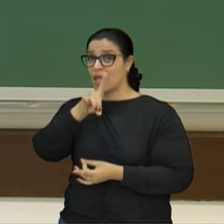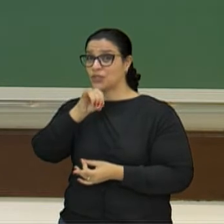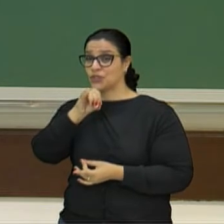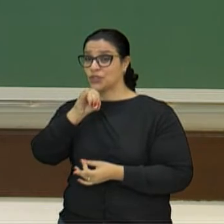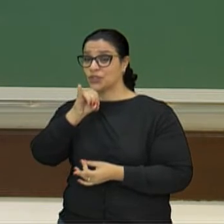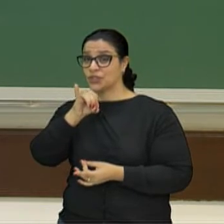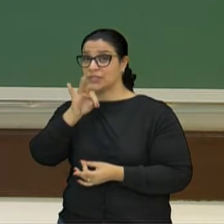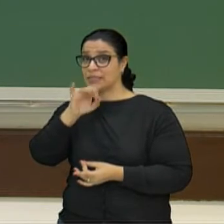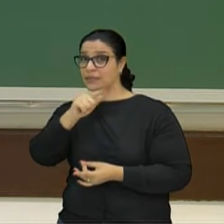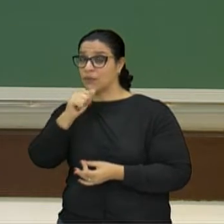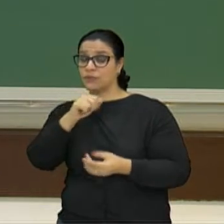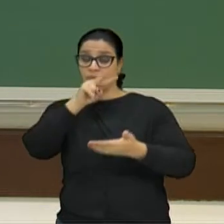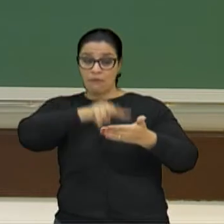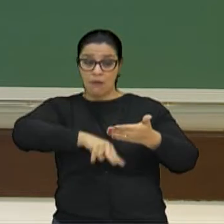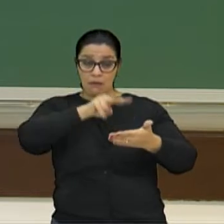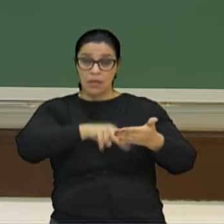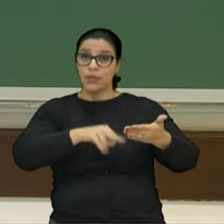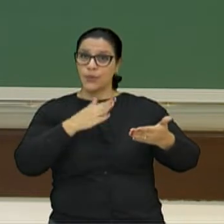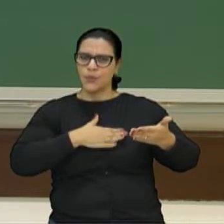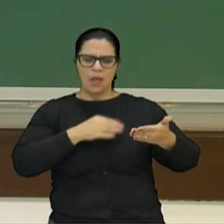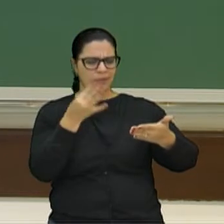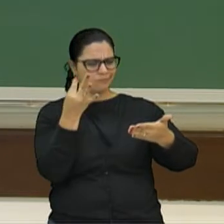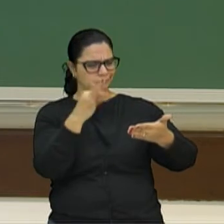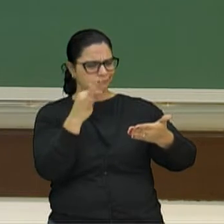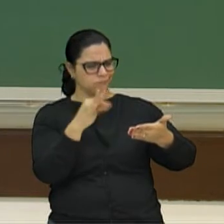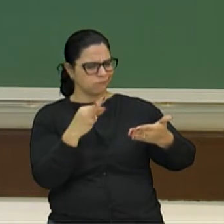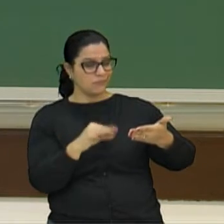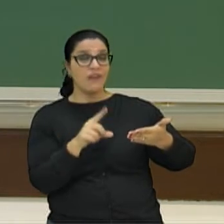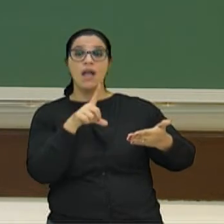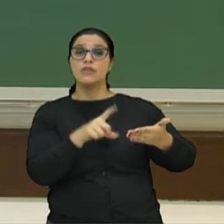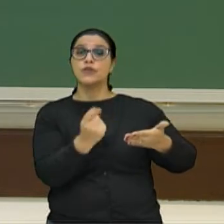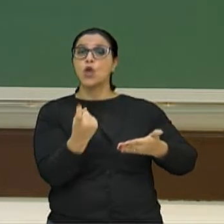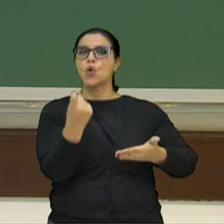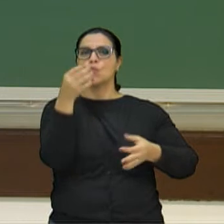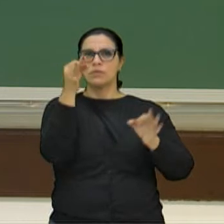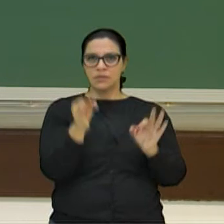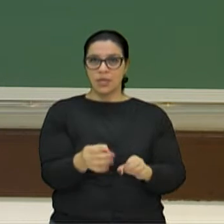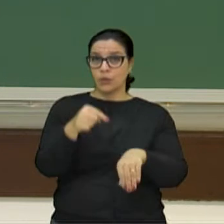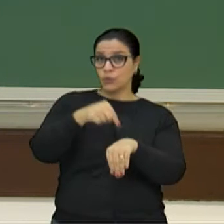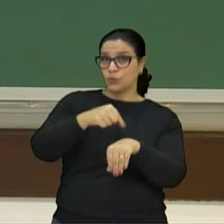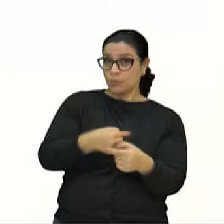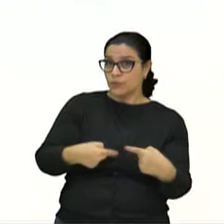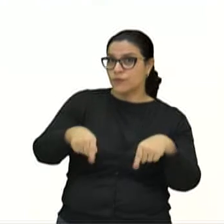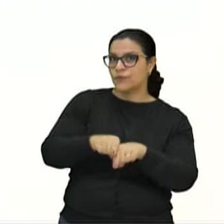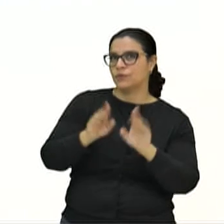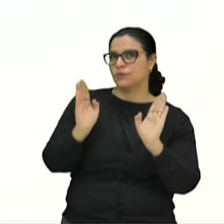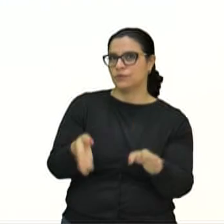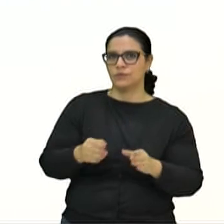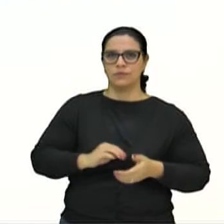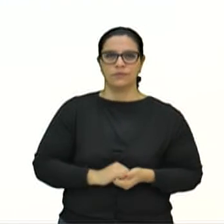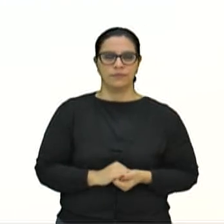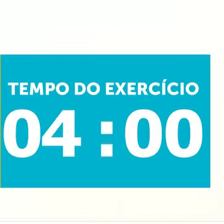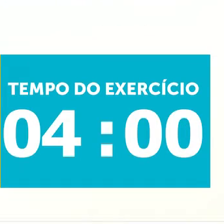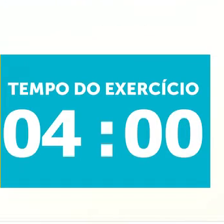as alternativas que nós temos. Então, os benefícios que a meditação proporciona. Vocês têm um tempinho, já voltamos.